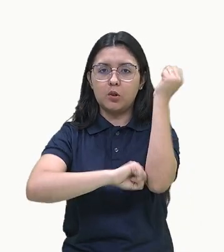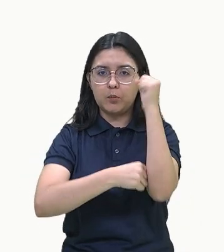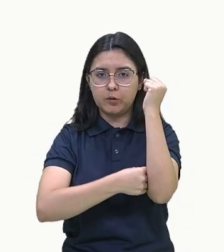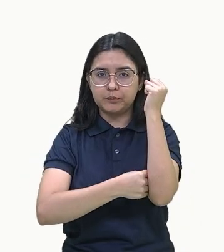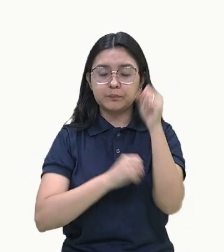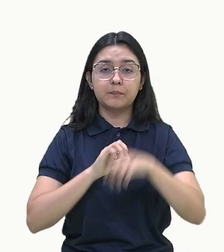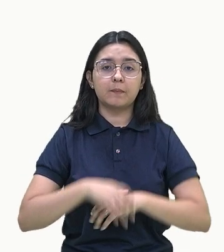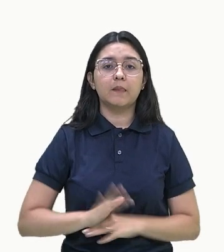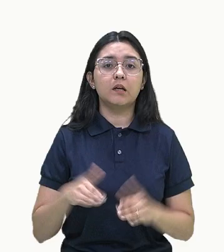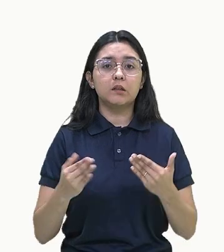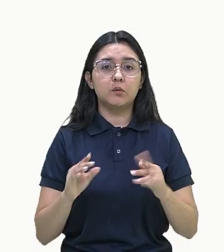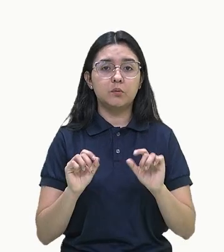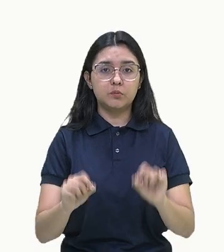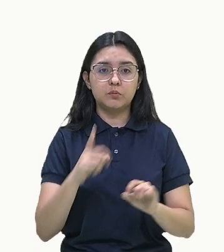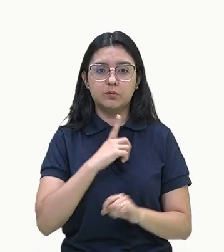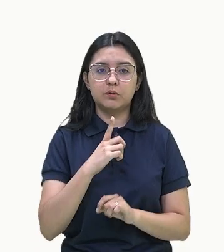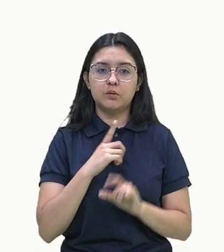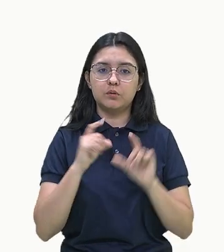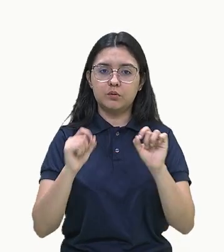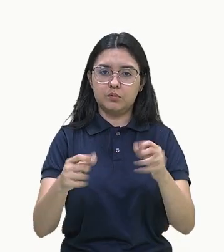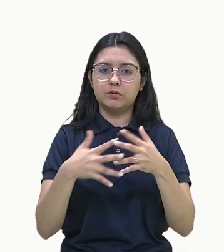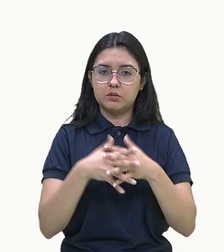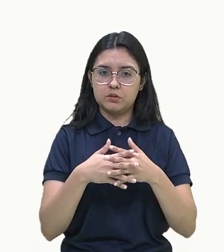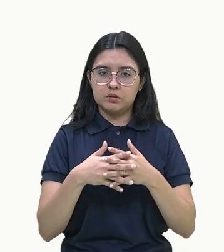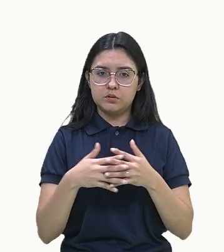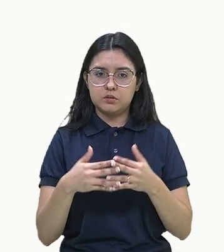O tecido muscular estriado